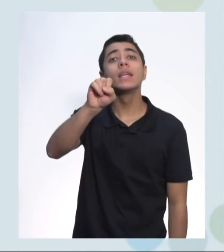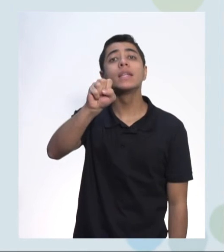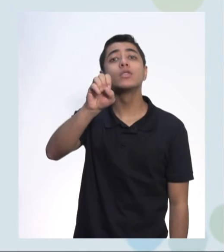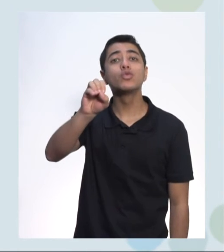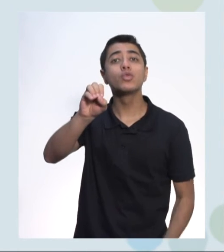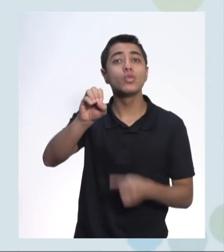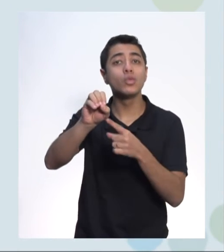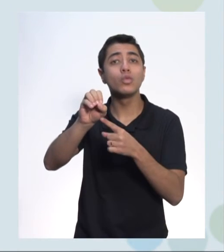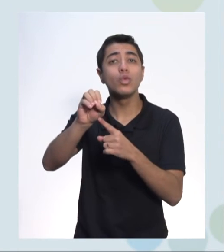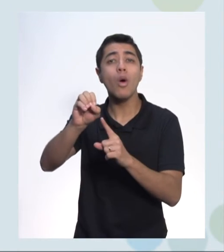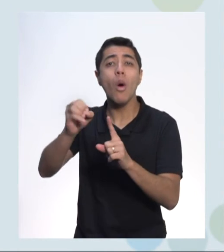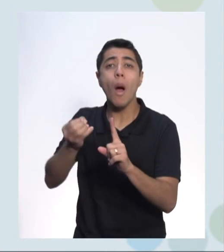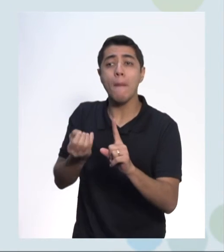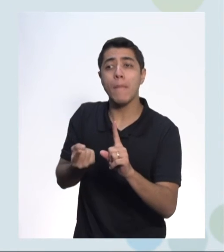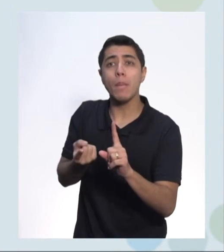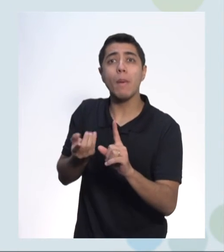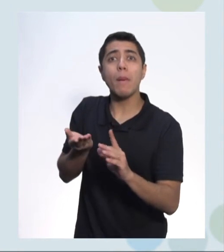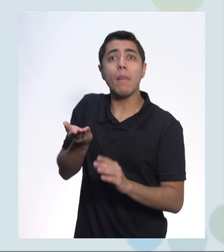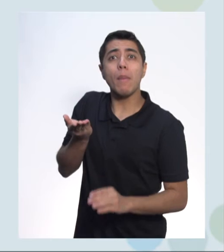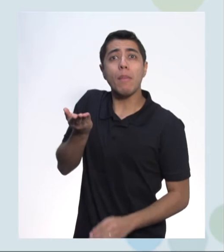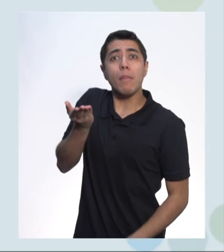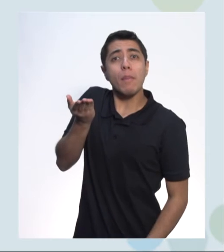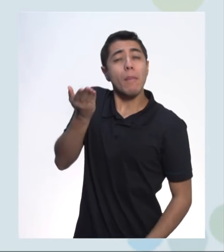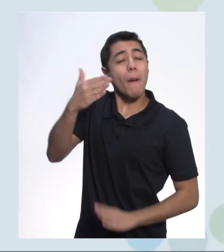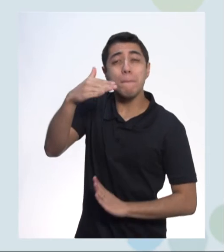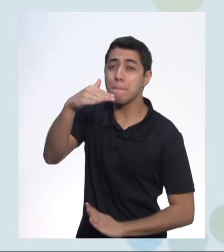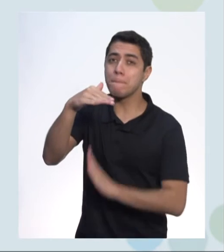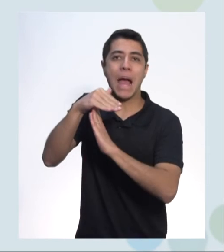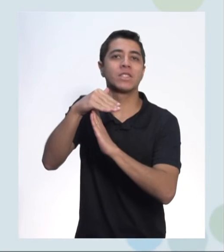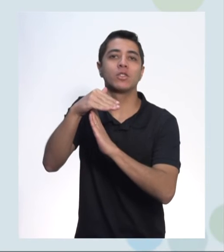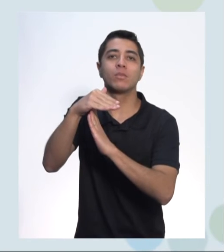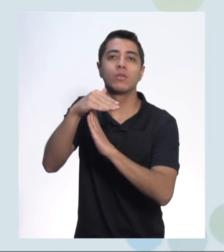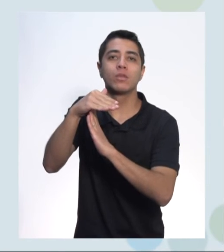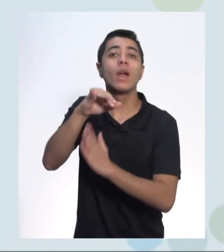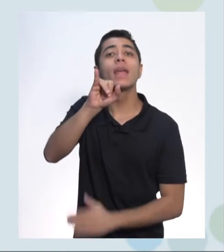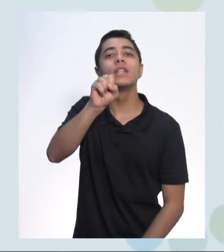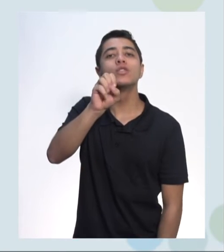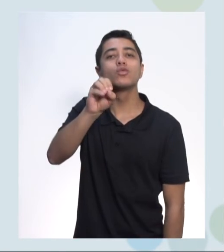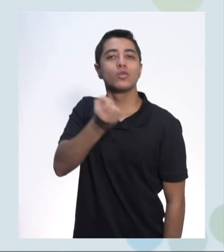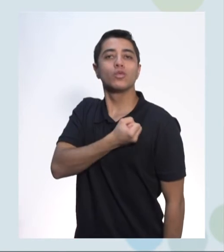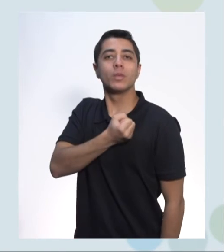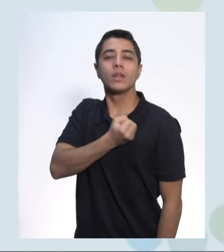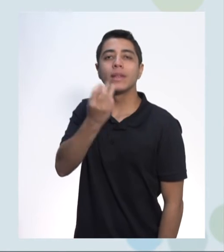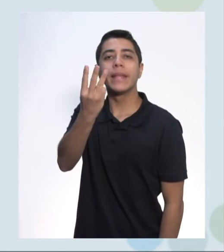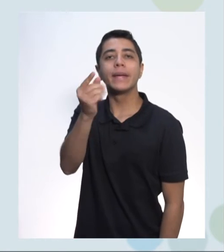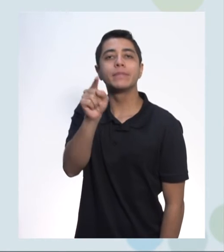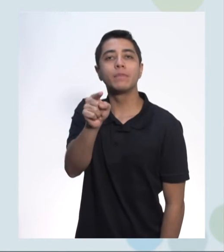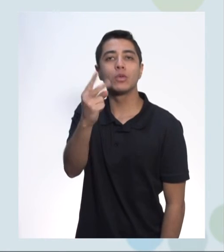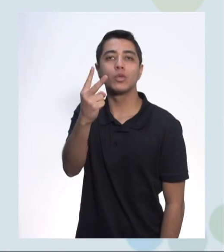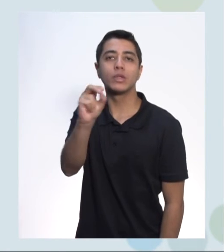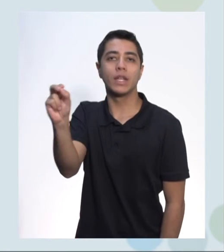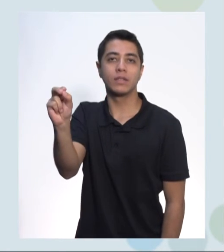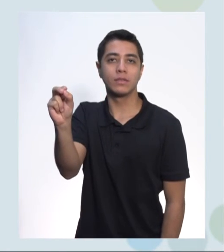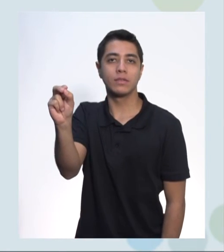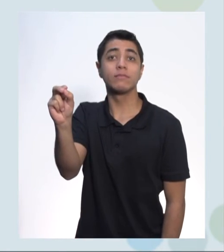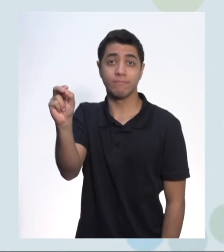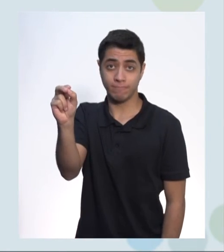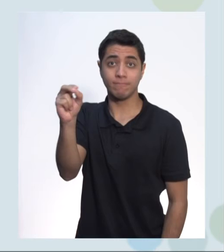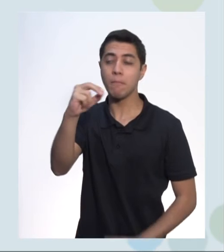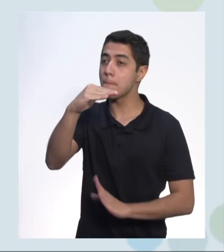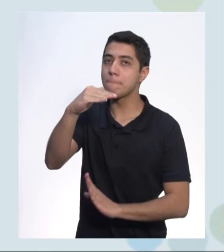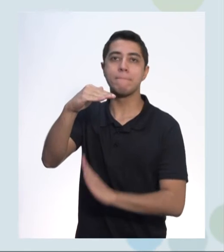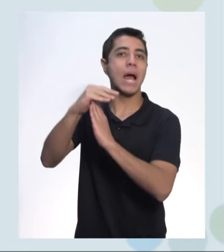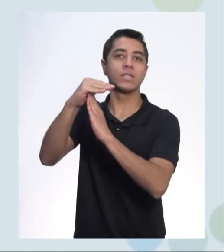máximo, né? Ele foi colocado no máximo, em torno de 3.200, né? Você foi programado lá, o ISO no manual, o celular faria isso